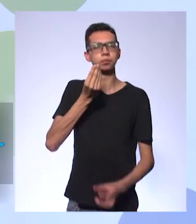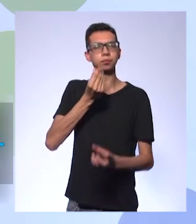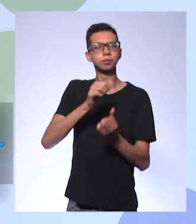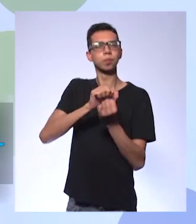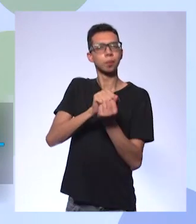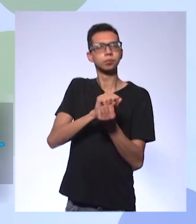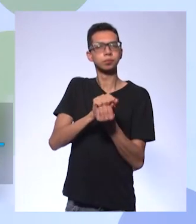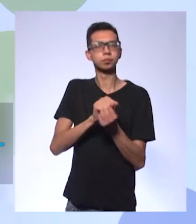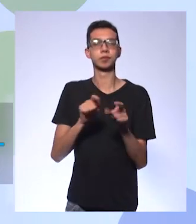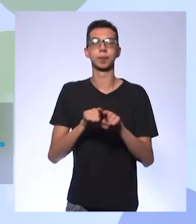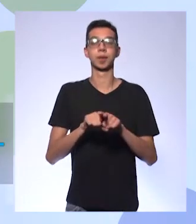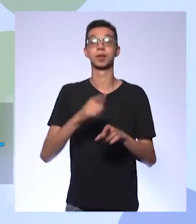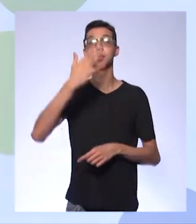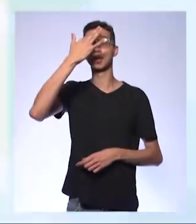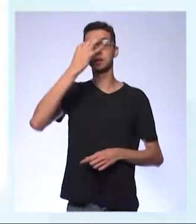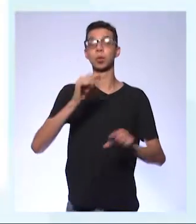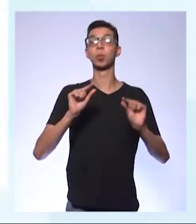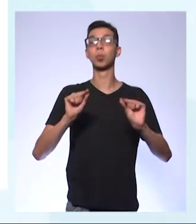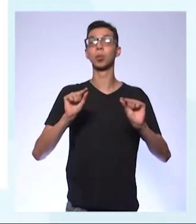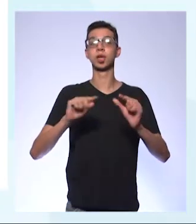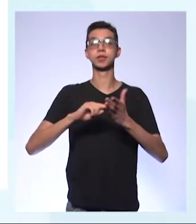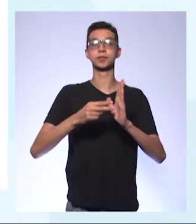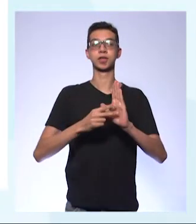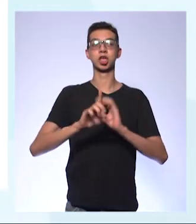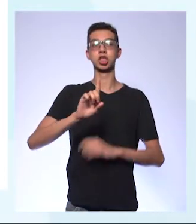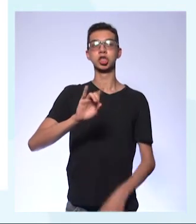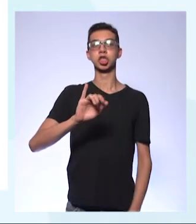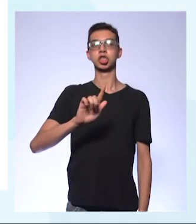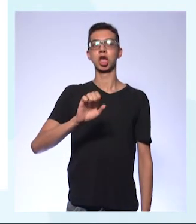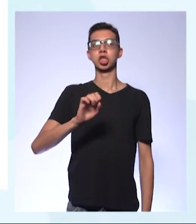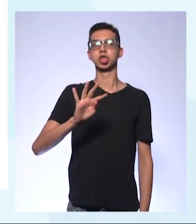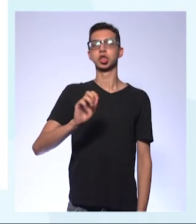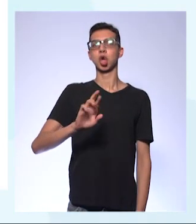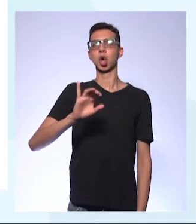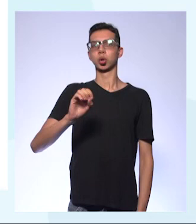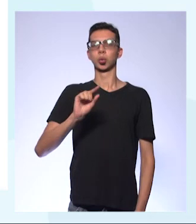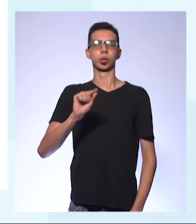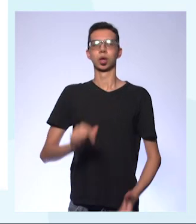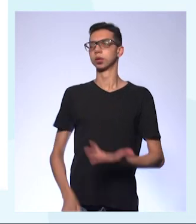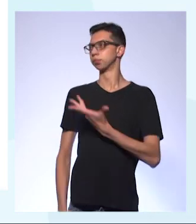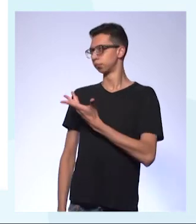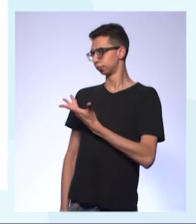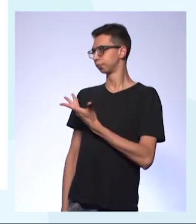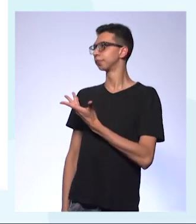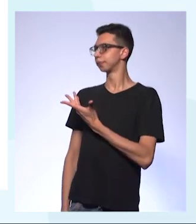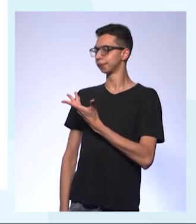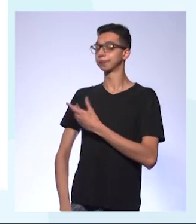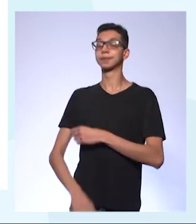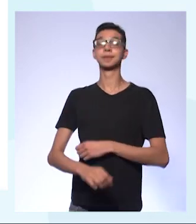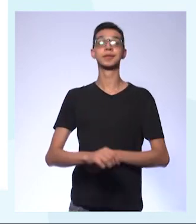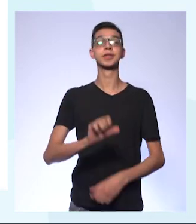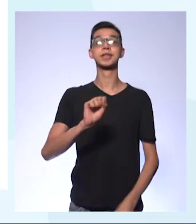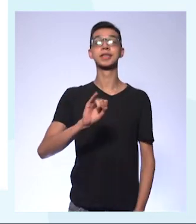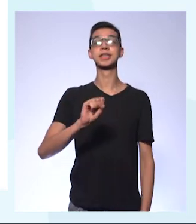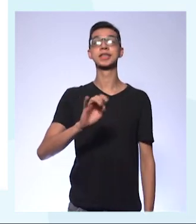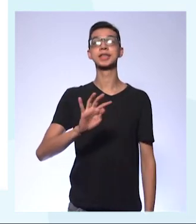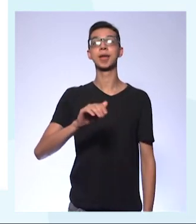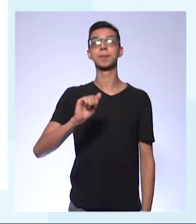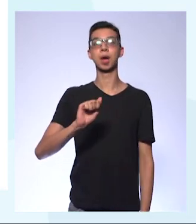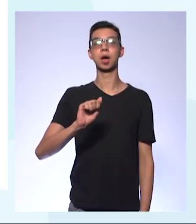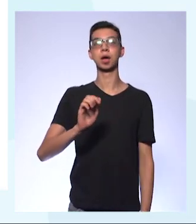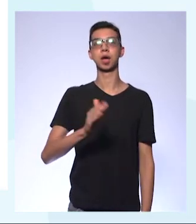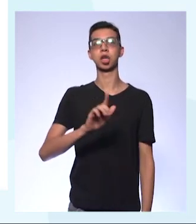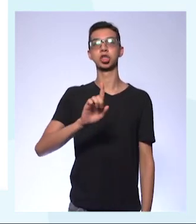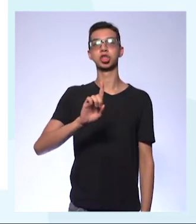entender o que que é esse sistema digestório. Né? Então, quando a gente fala em digestão humana, O sistema digestório é o quê? Um conjunto